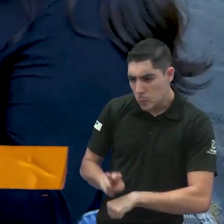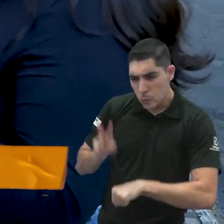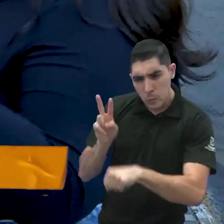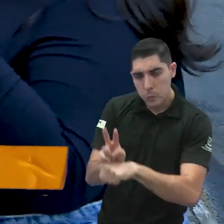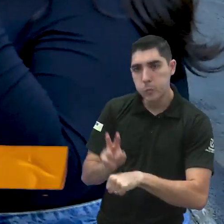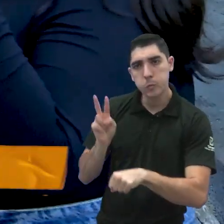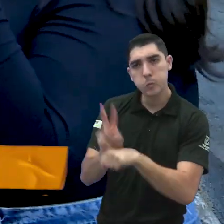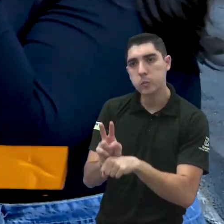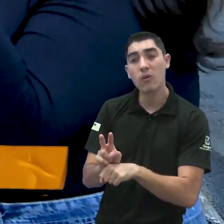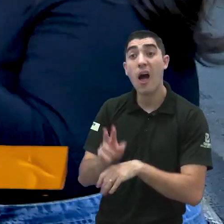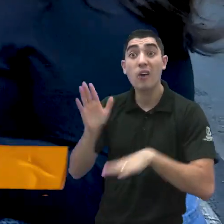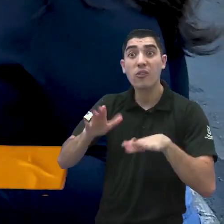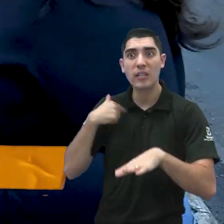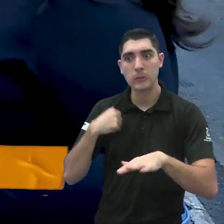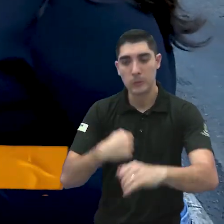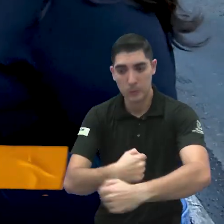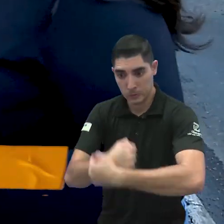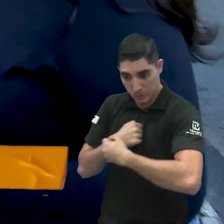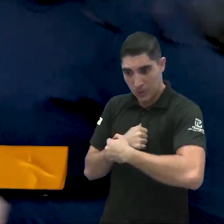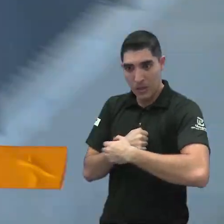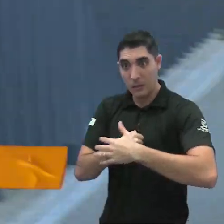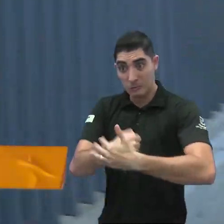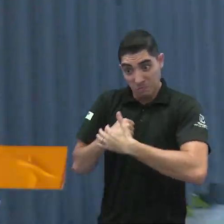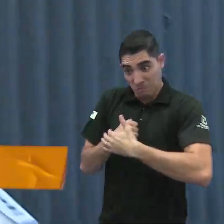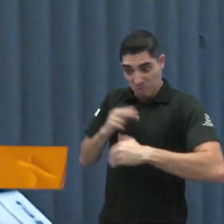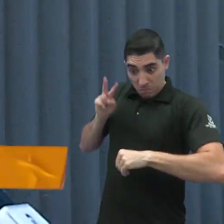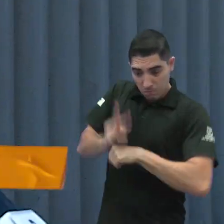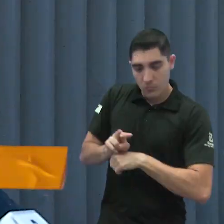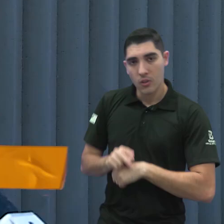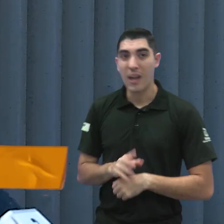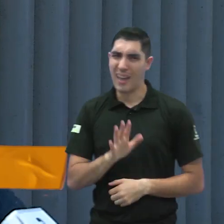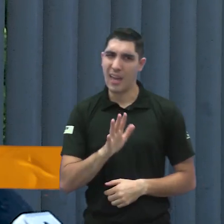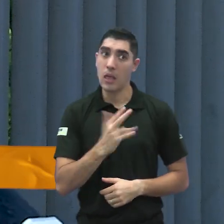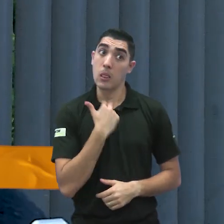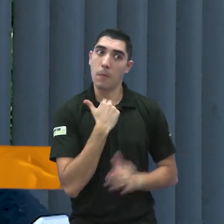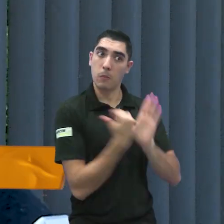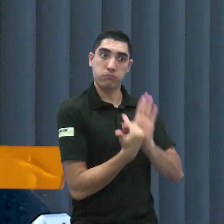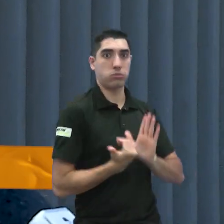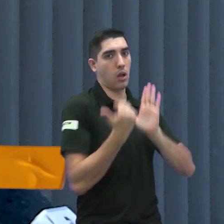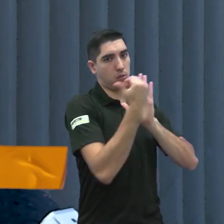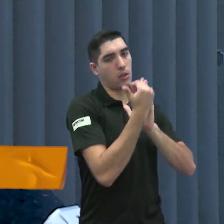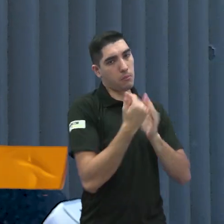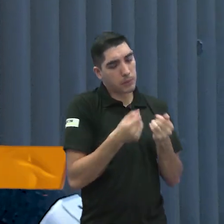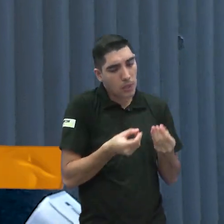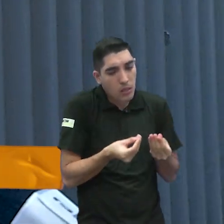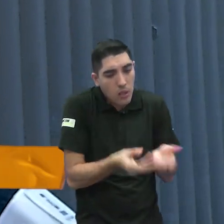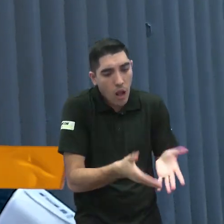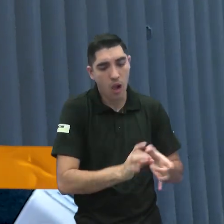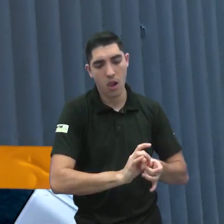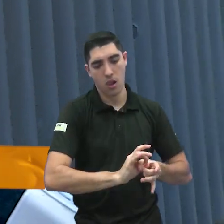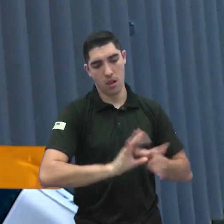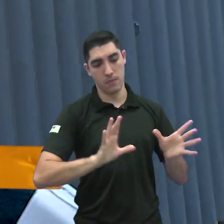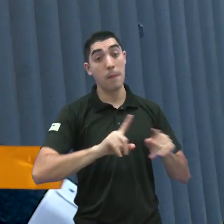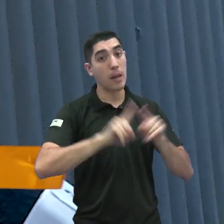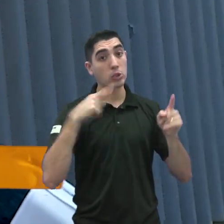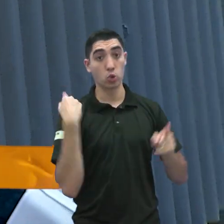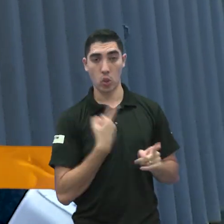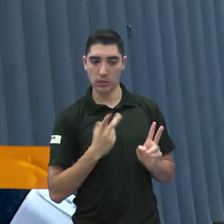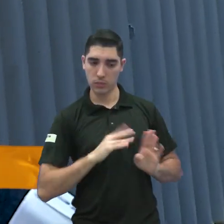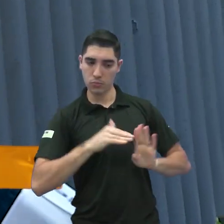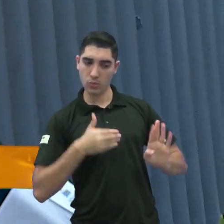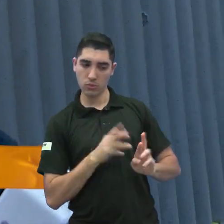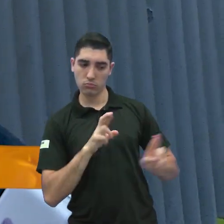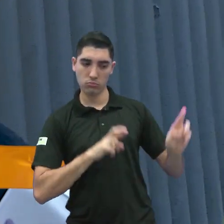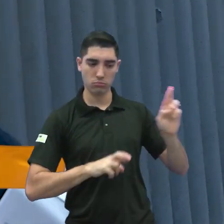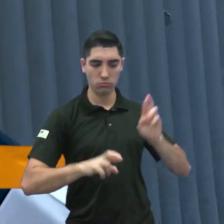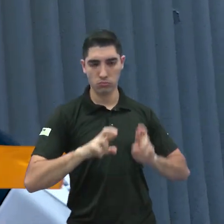mesmo até que às vezes passe do ponto, assim? Passar do ponto não, eu creio que eles têm que ter a liberdade, né? Mas a gente tem que estar